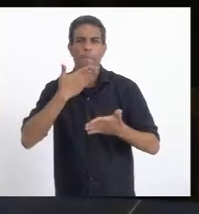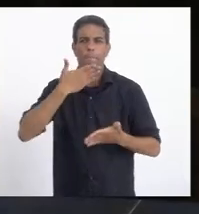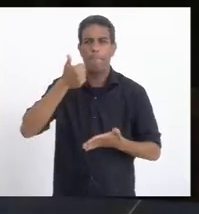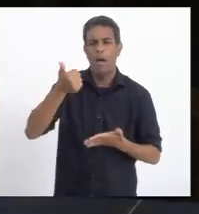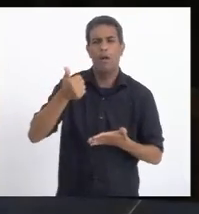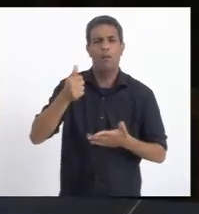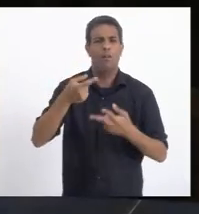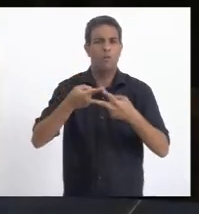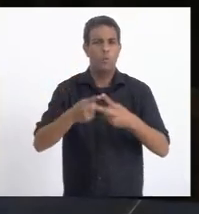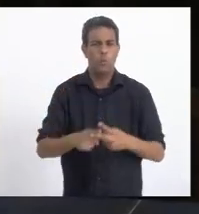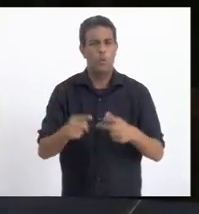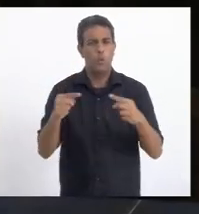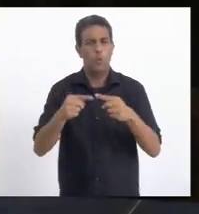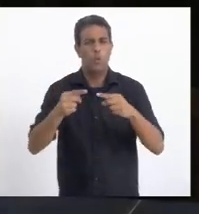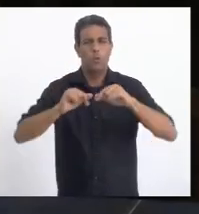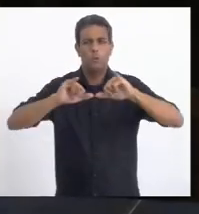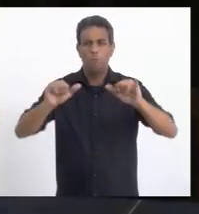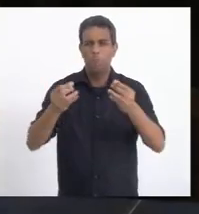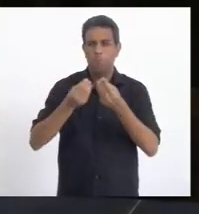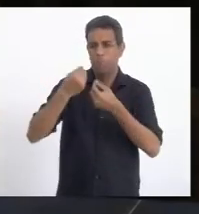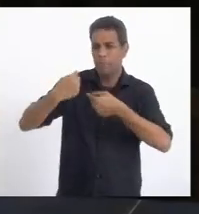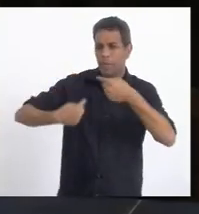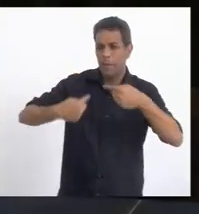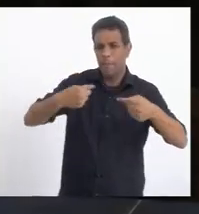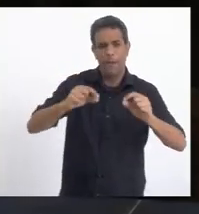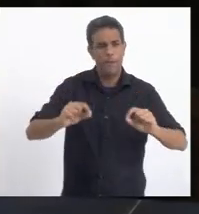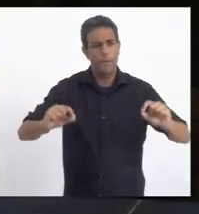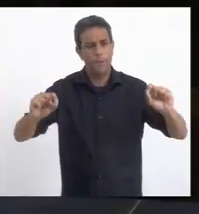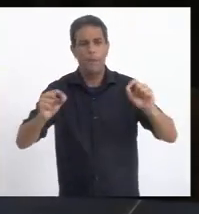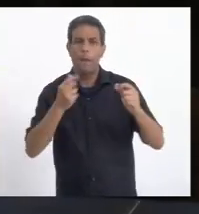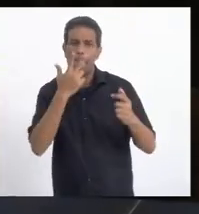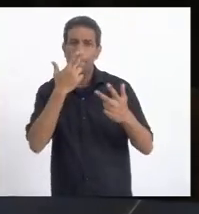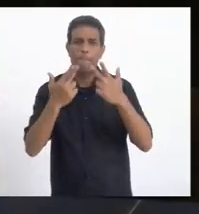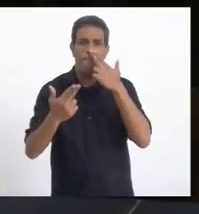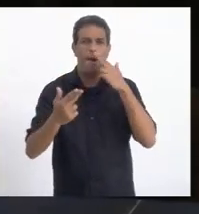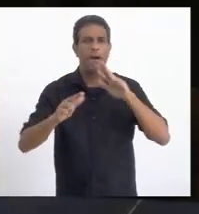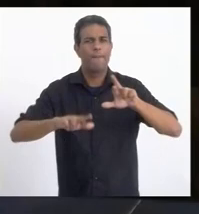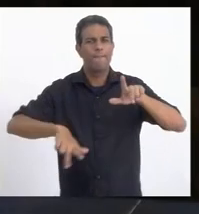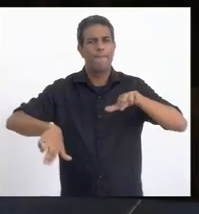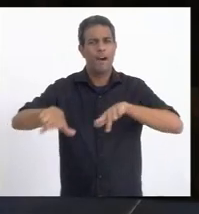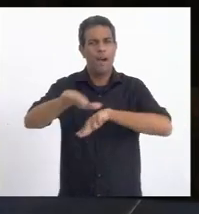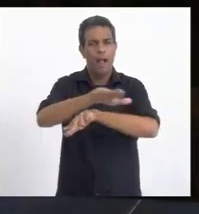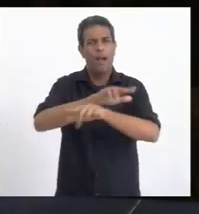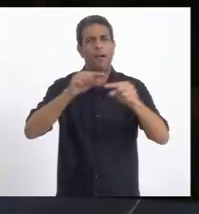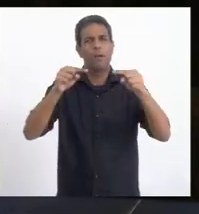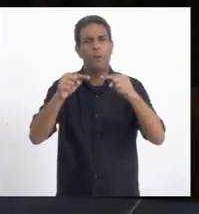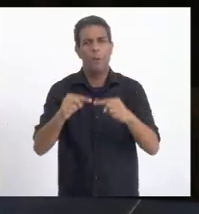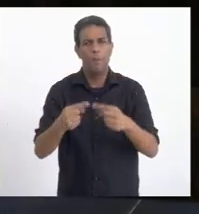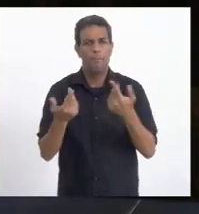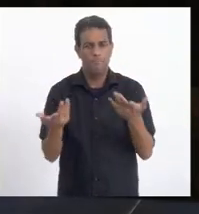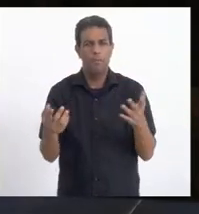melhores e ele tava vendo agora os debates a dia parece que várias vão ser incorporadas ao projeto acho que é o